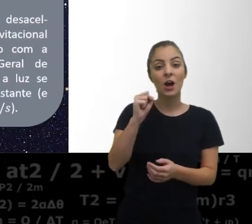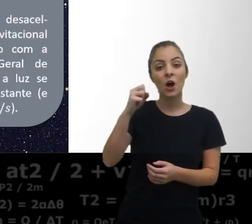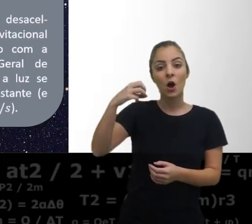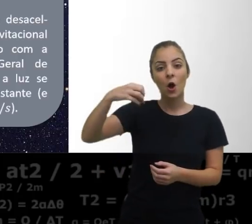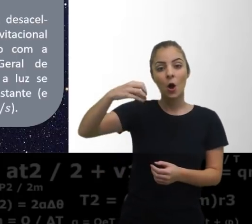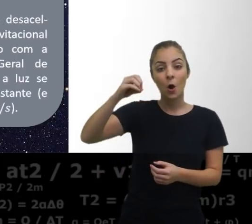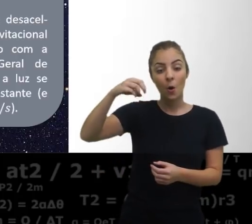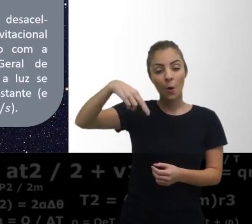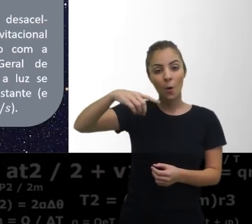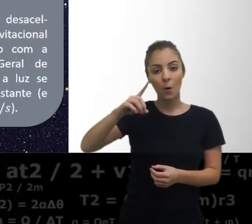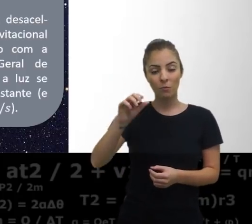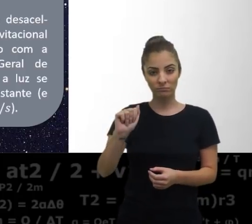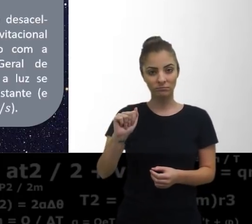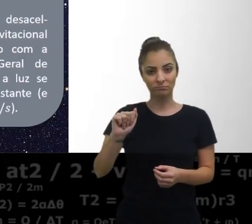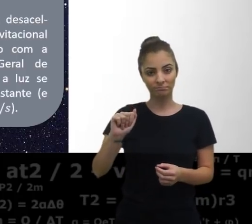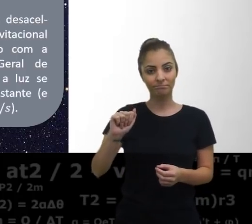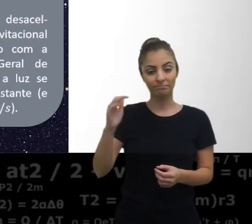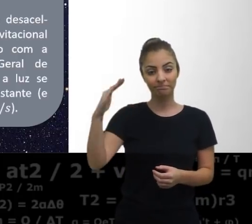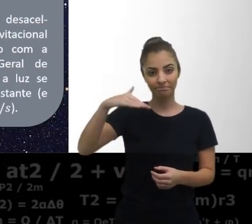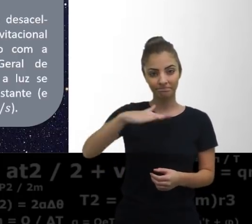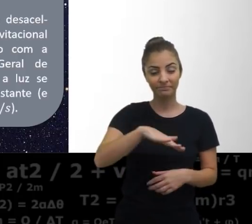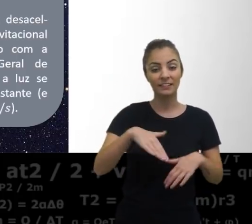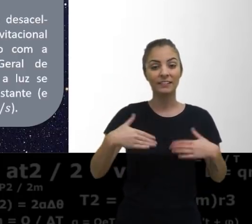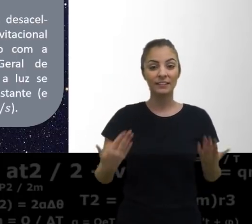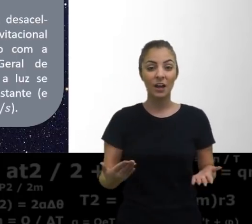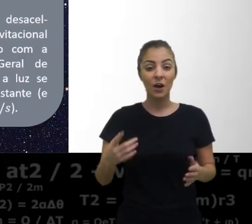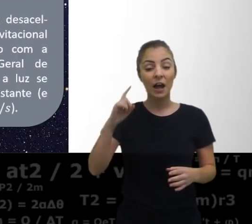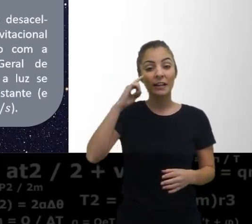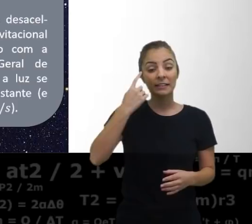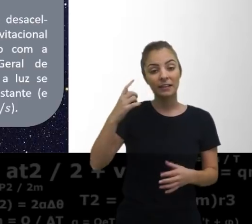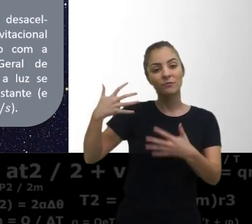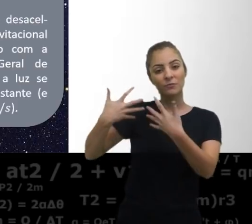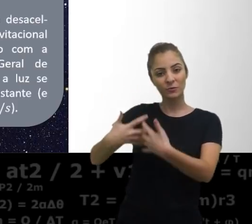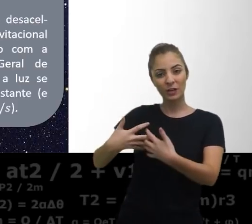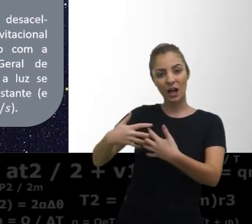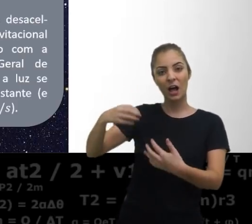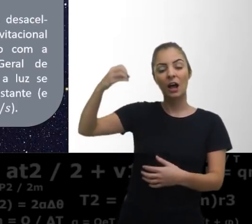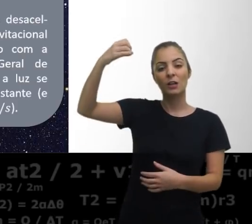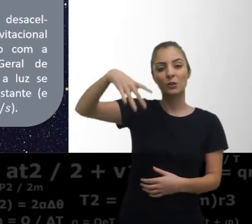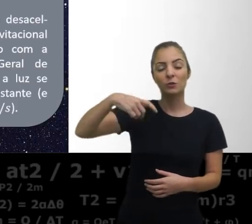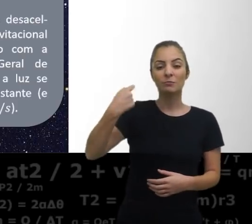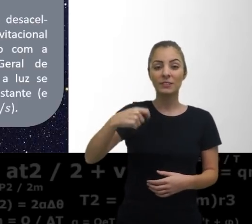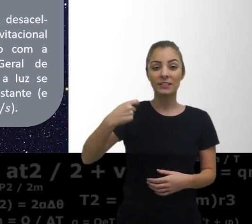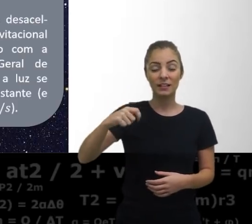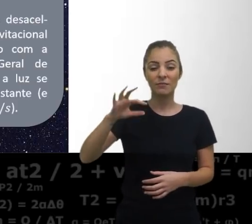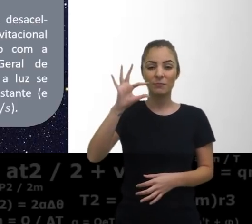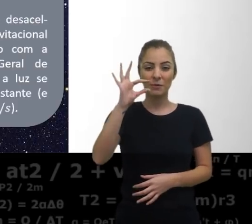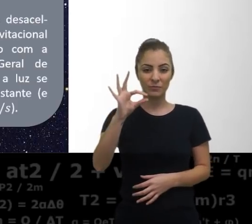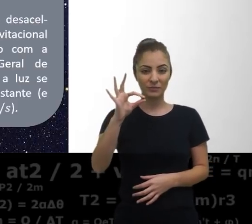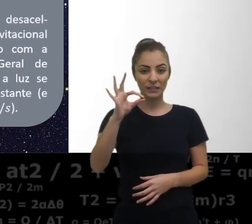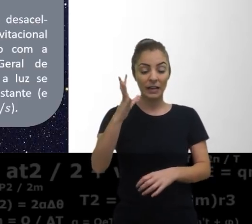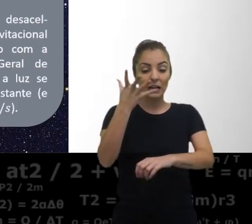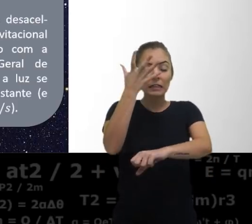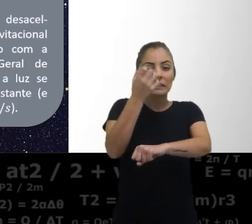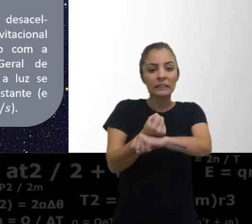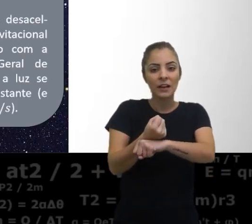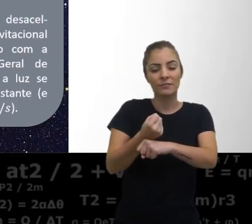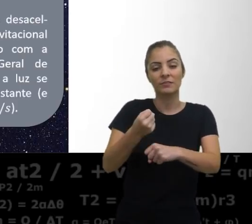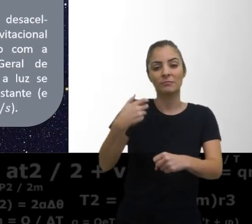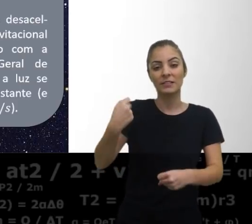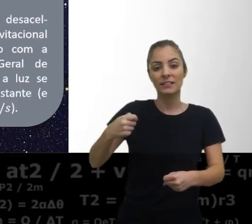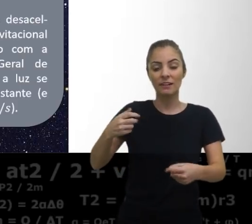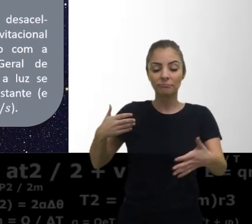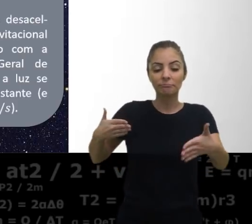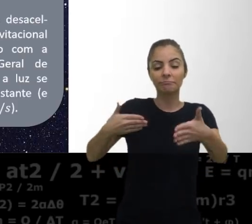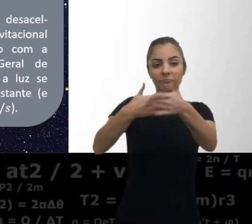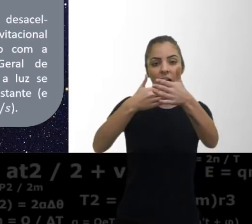dele funcionar, a luz precisaria ser uma partícula e a gravidade teria que frear a luz, teria que diminuir a velocidade